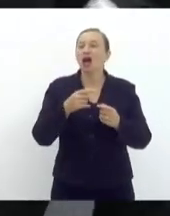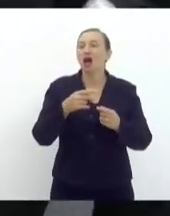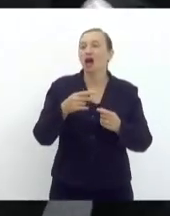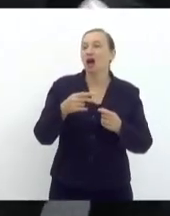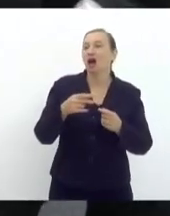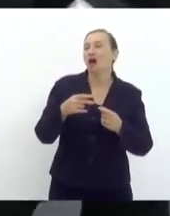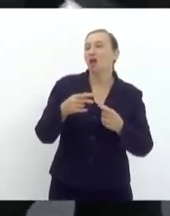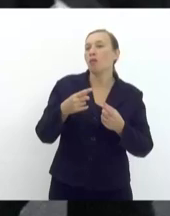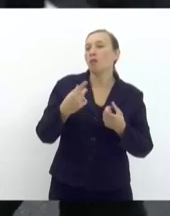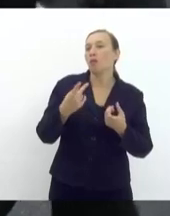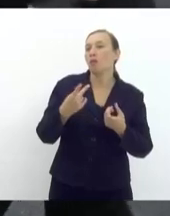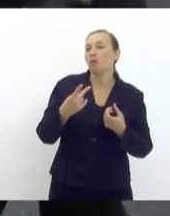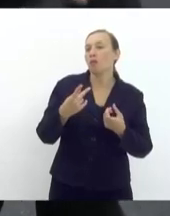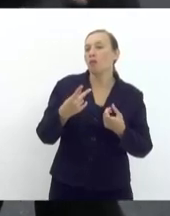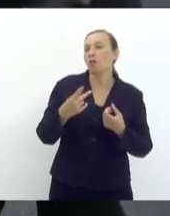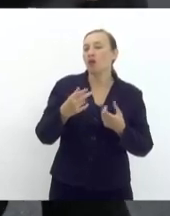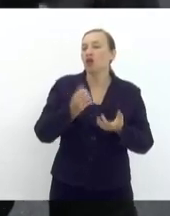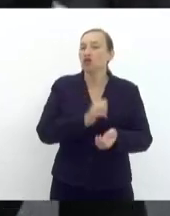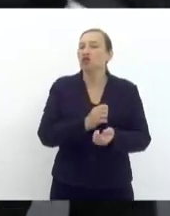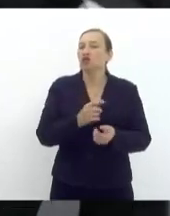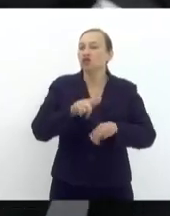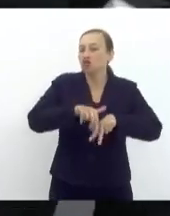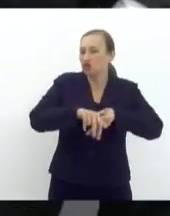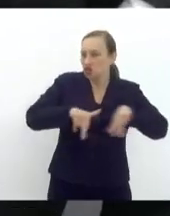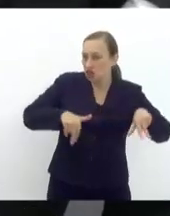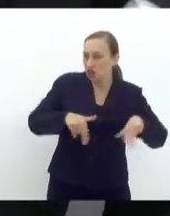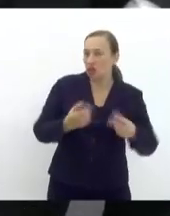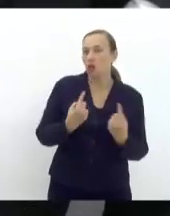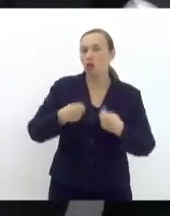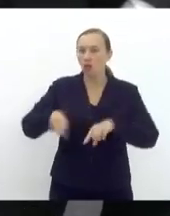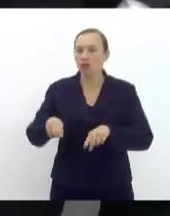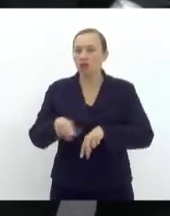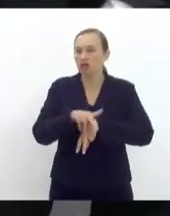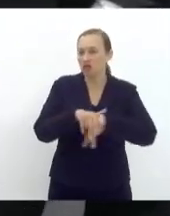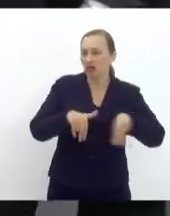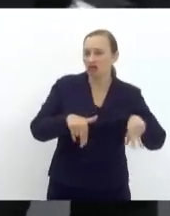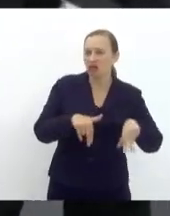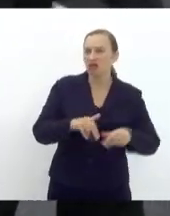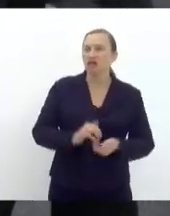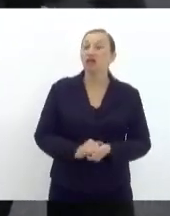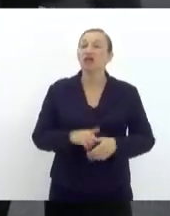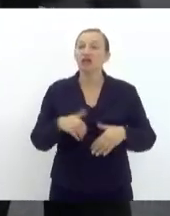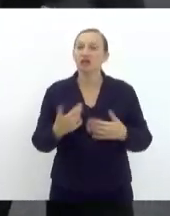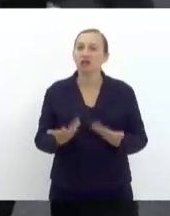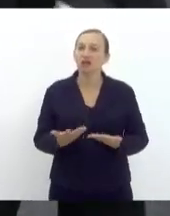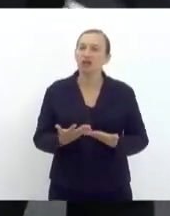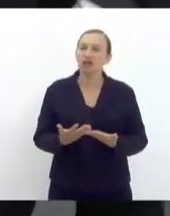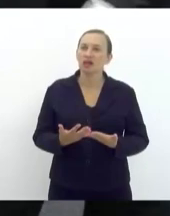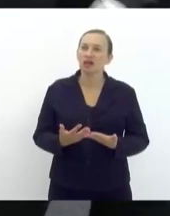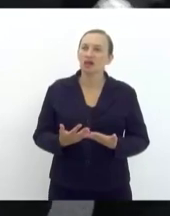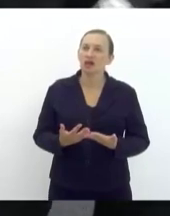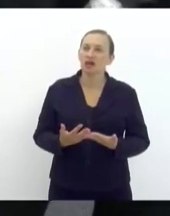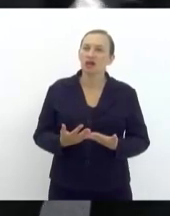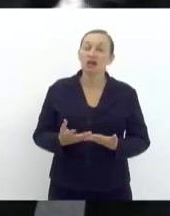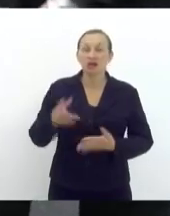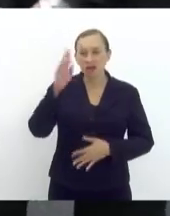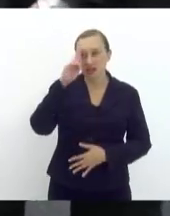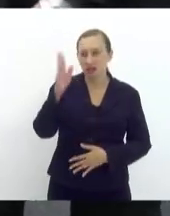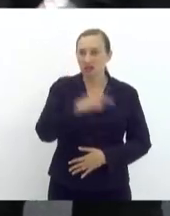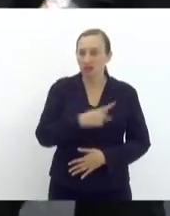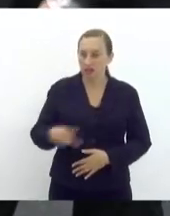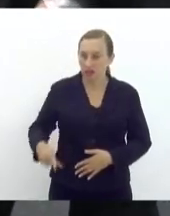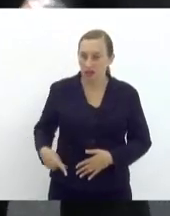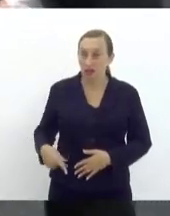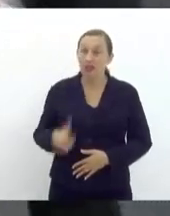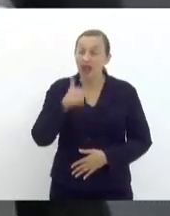casa é um exemplo de ações contra a violência política de gênero inclusive senhora presidenta